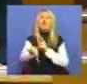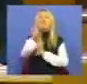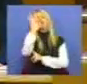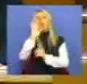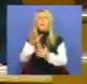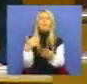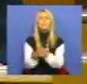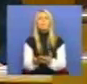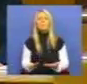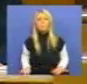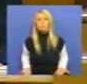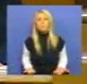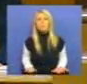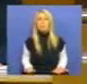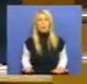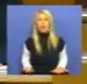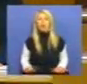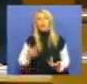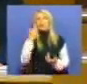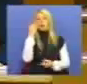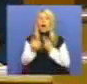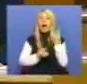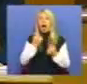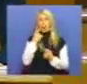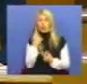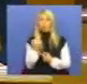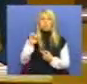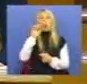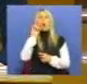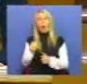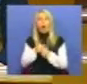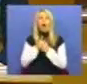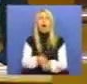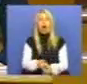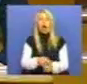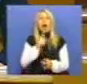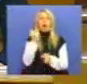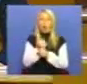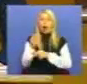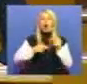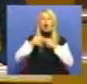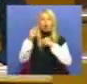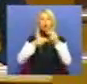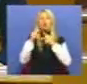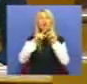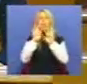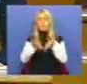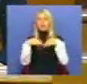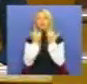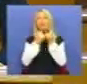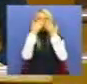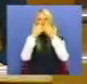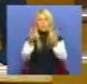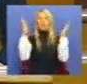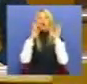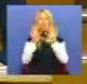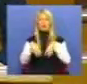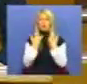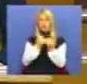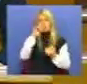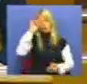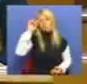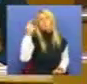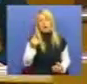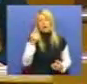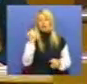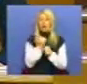promoveram, que não transigem, ou transigem pelo contrário, na construção de uma sociedade democrática. Uma sociedade que sabe que a